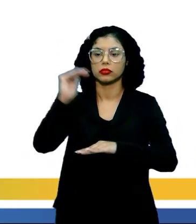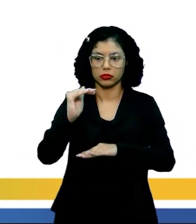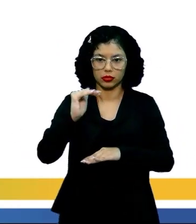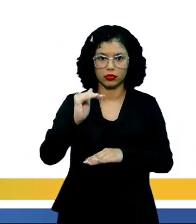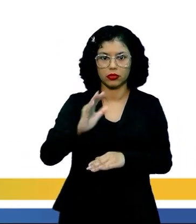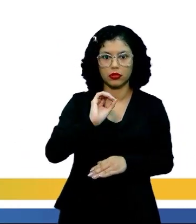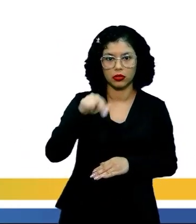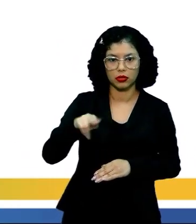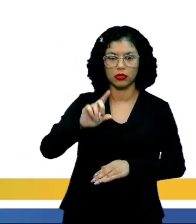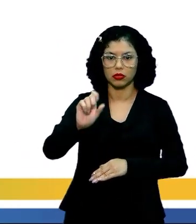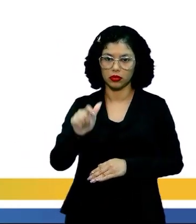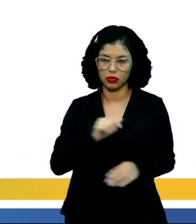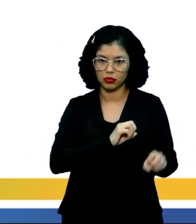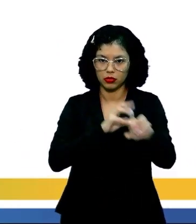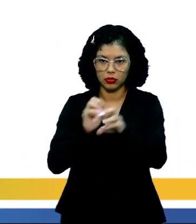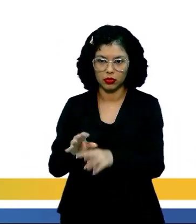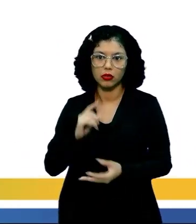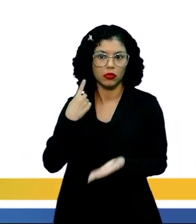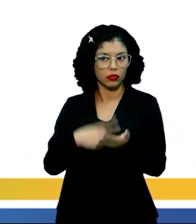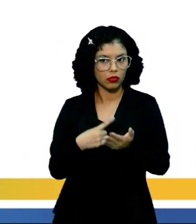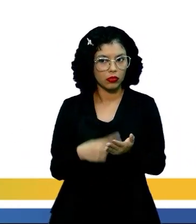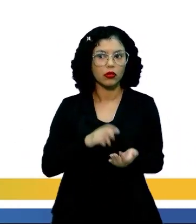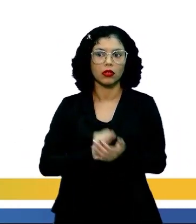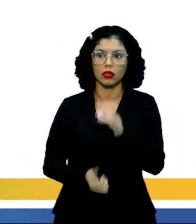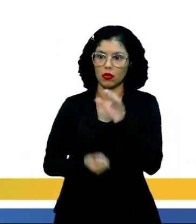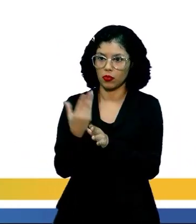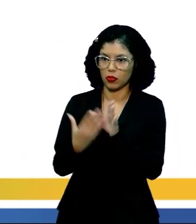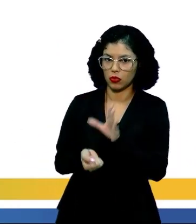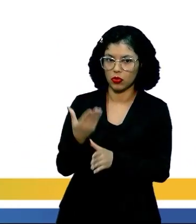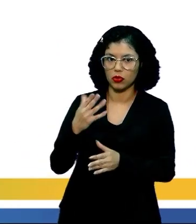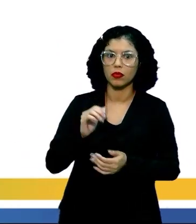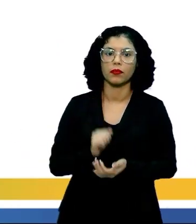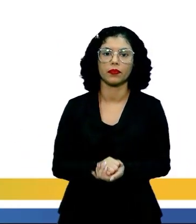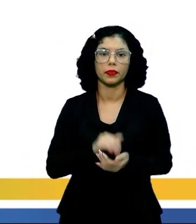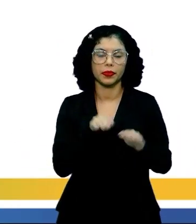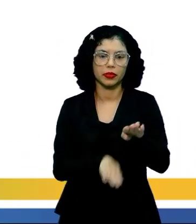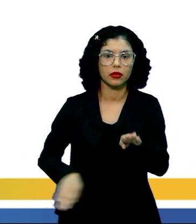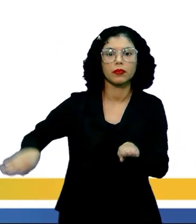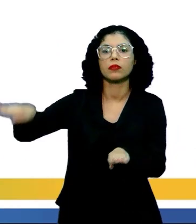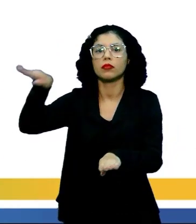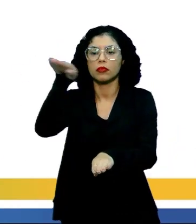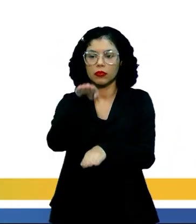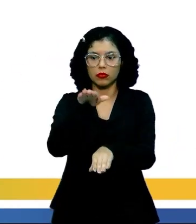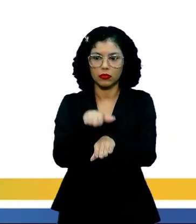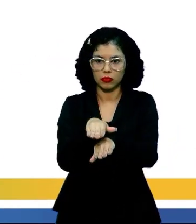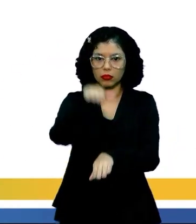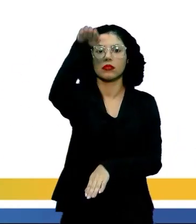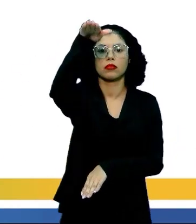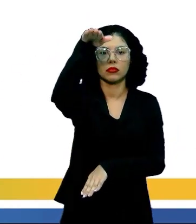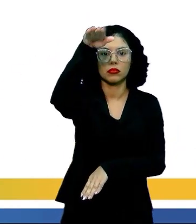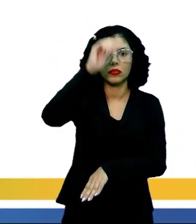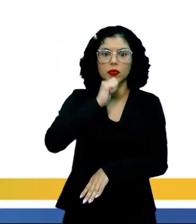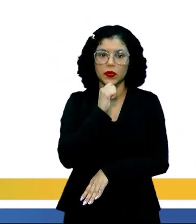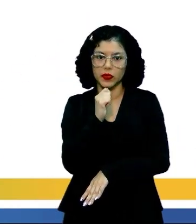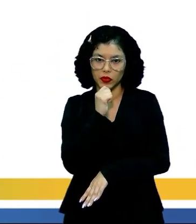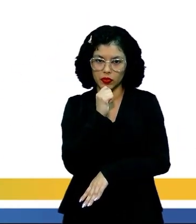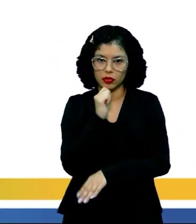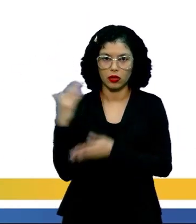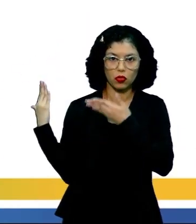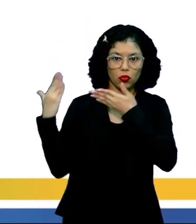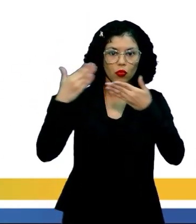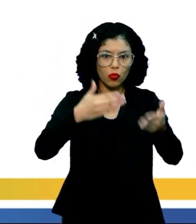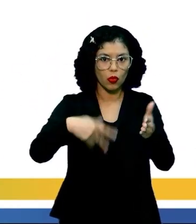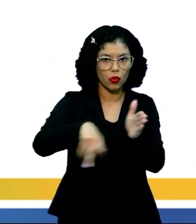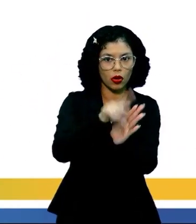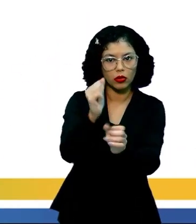ONGs educacionais. Considera-se excedente de produção o que é produzido acima da